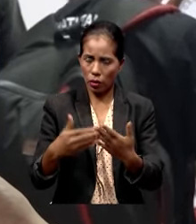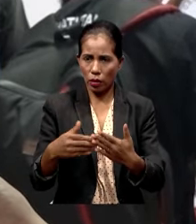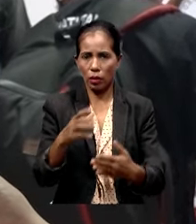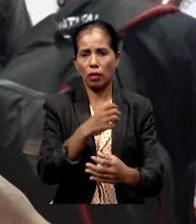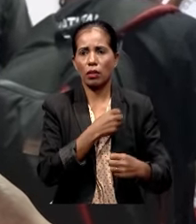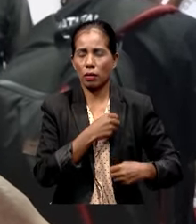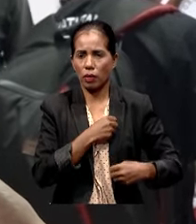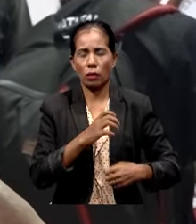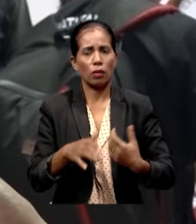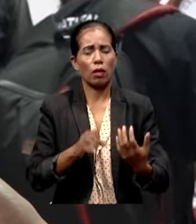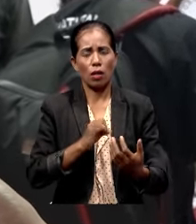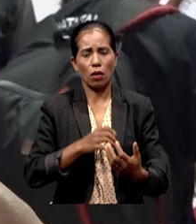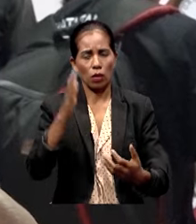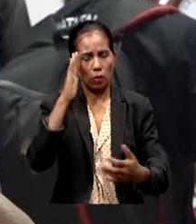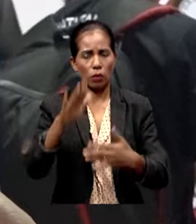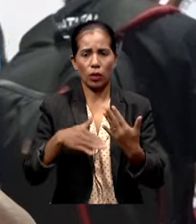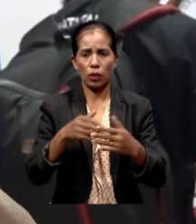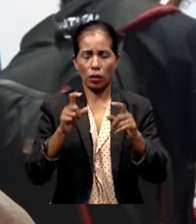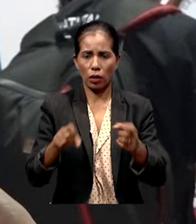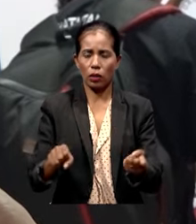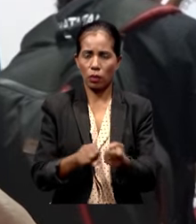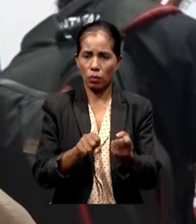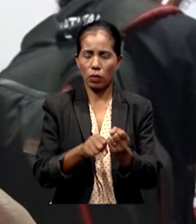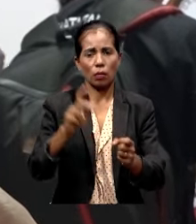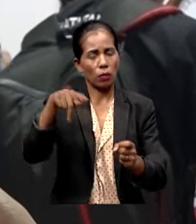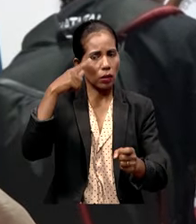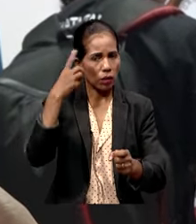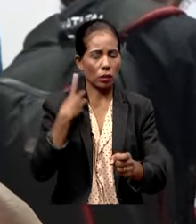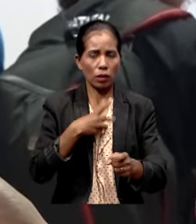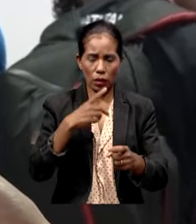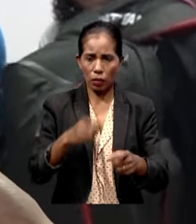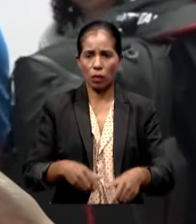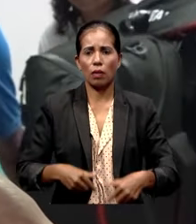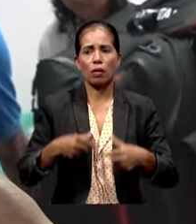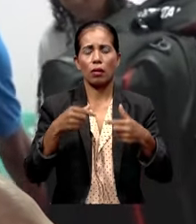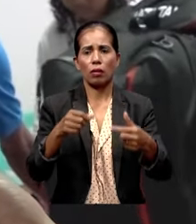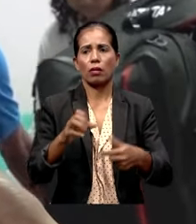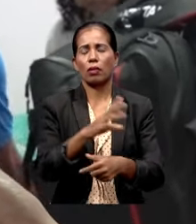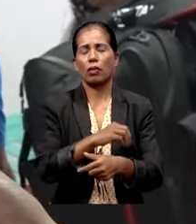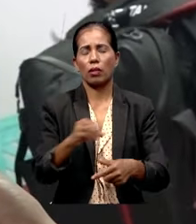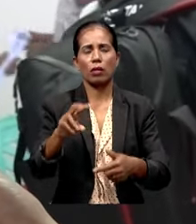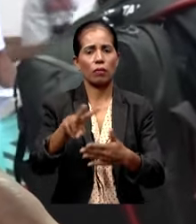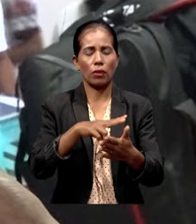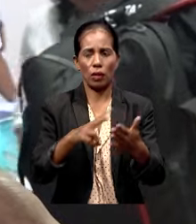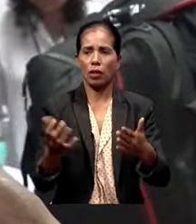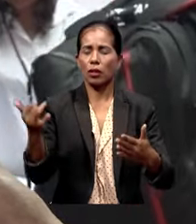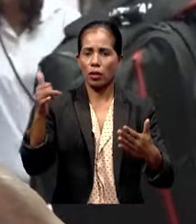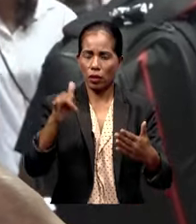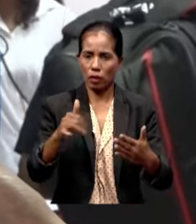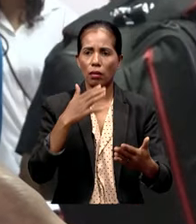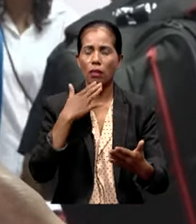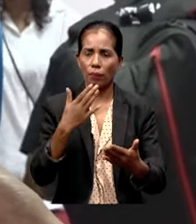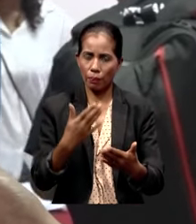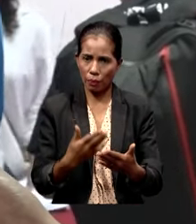militar, né, a Manoen, se o todo tem contribuído à política, né, para isso, bem, a Manoen, que até acto violento, se não vê que e a